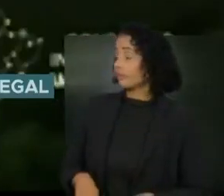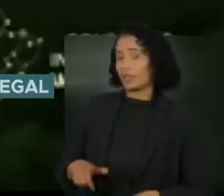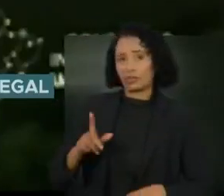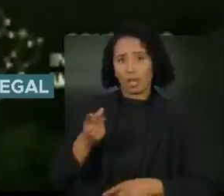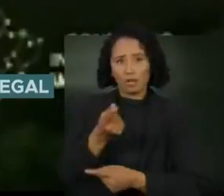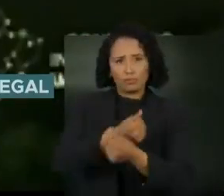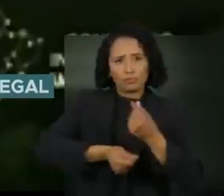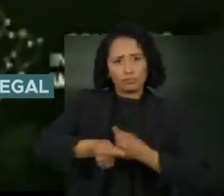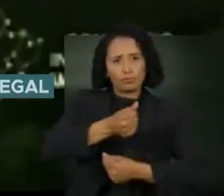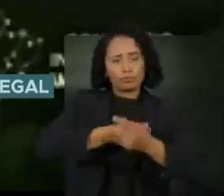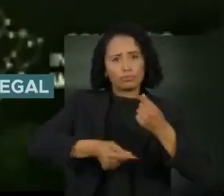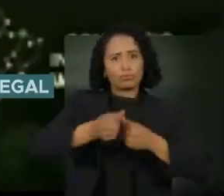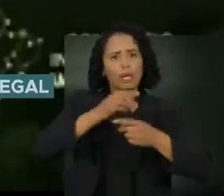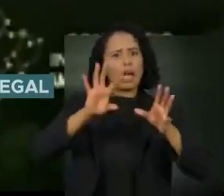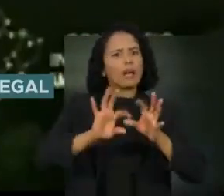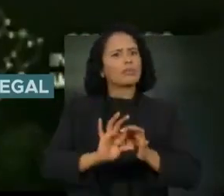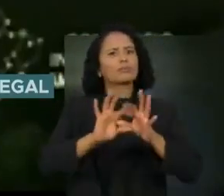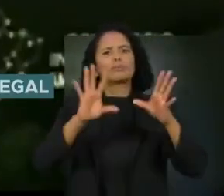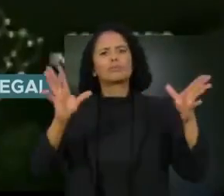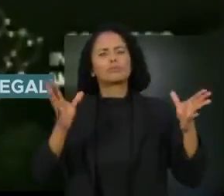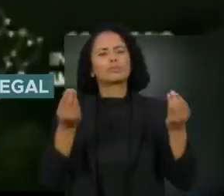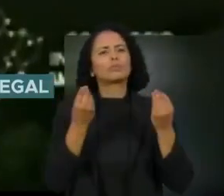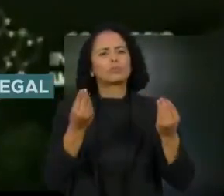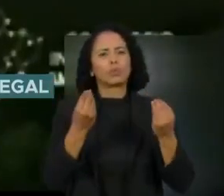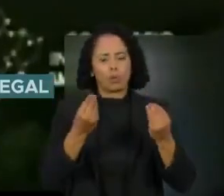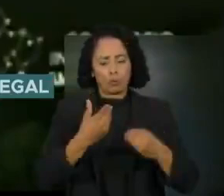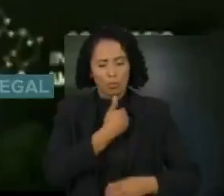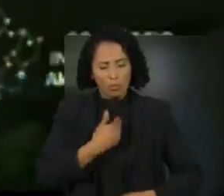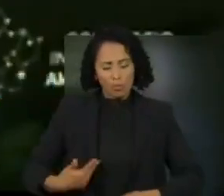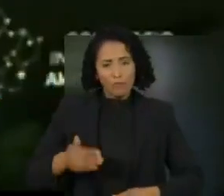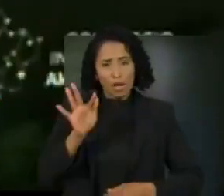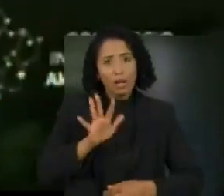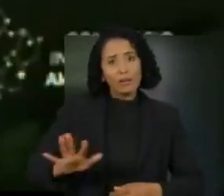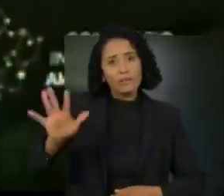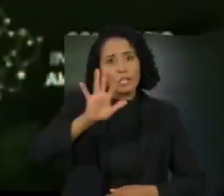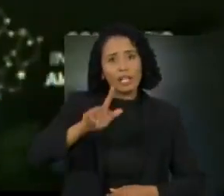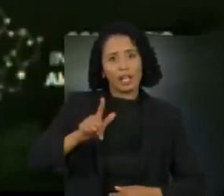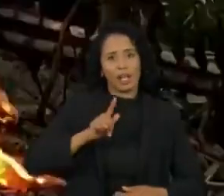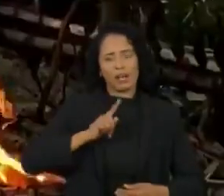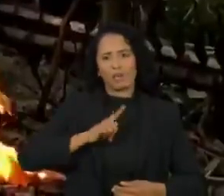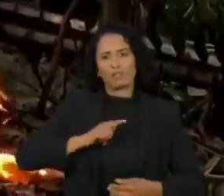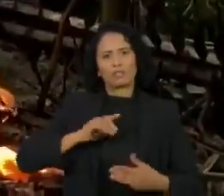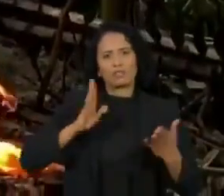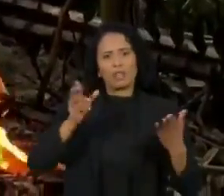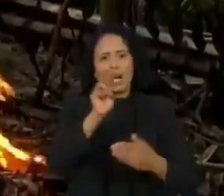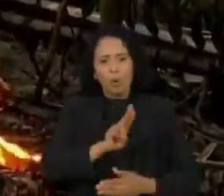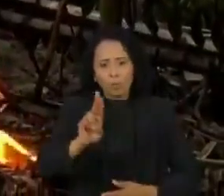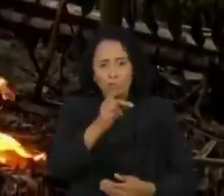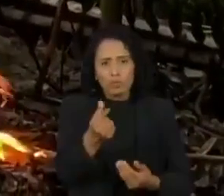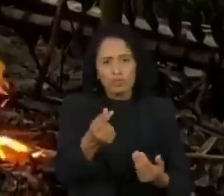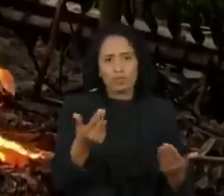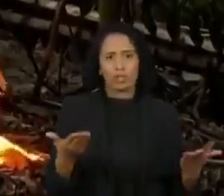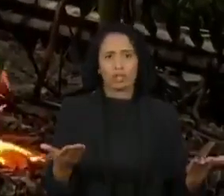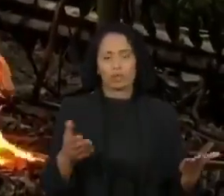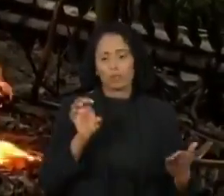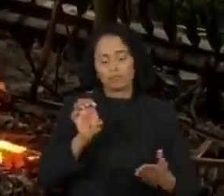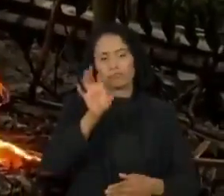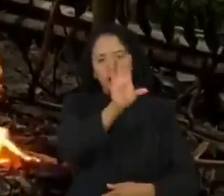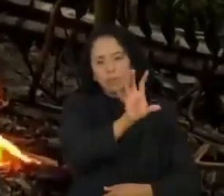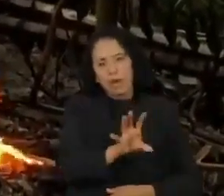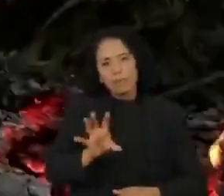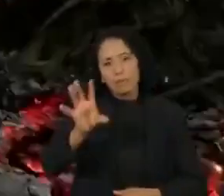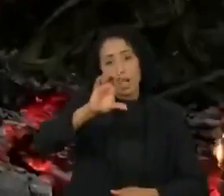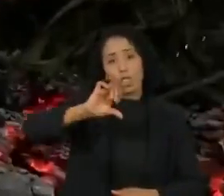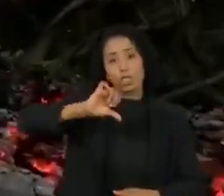desautorização na prática do governo federal para captar novos recursos. Os estados vão constituir